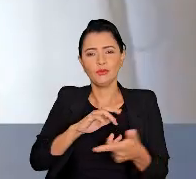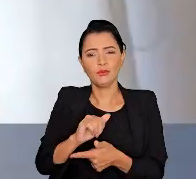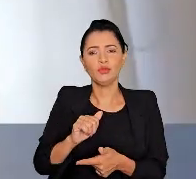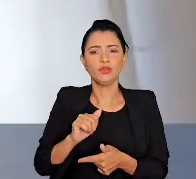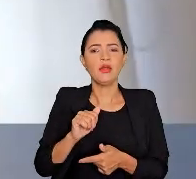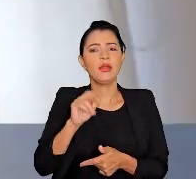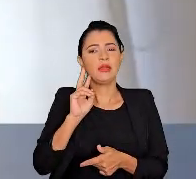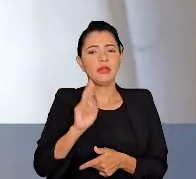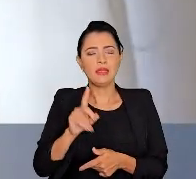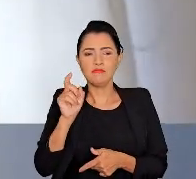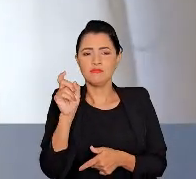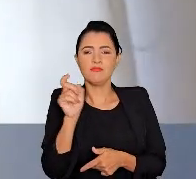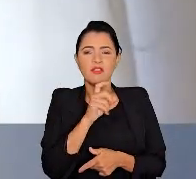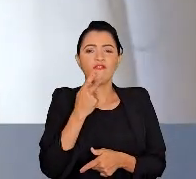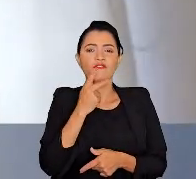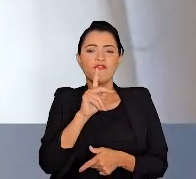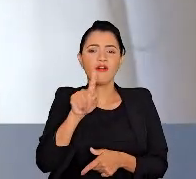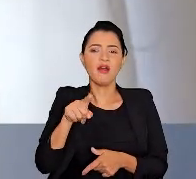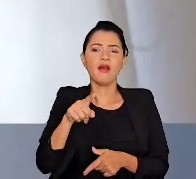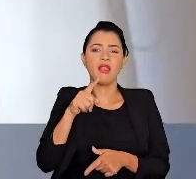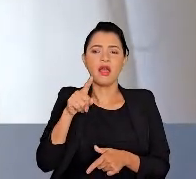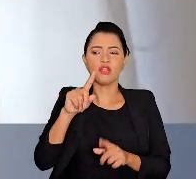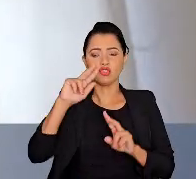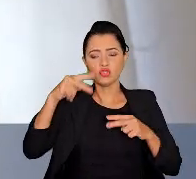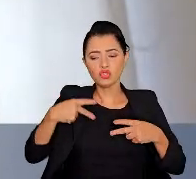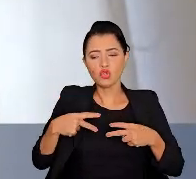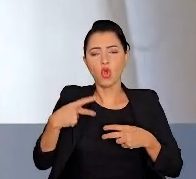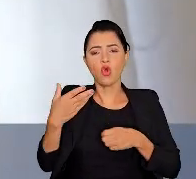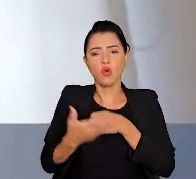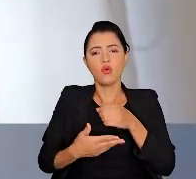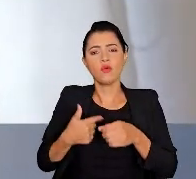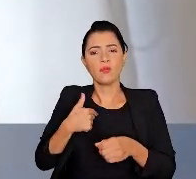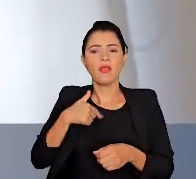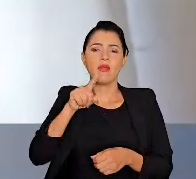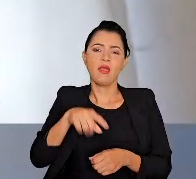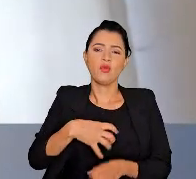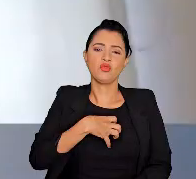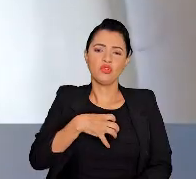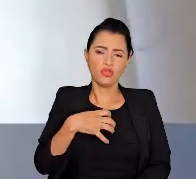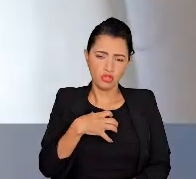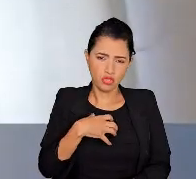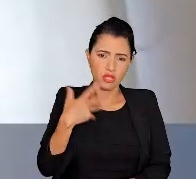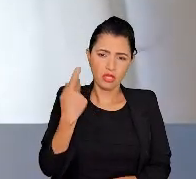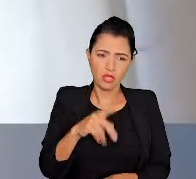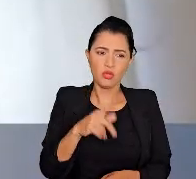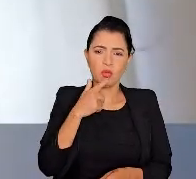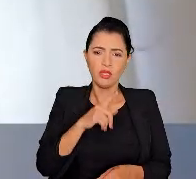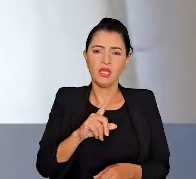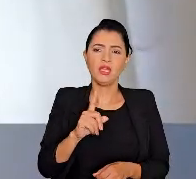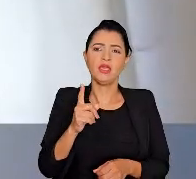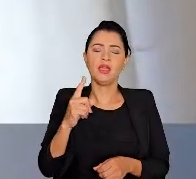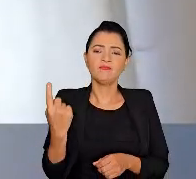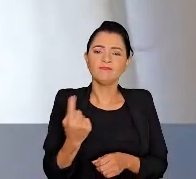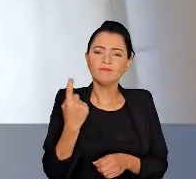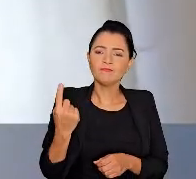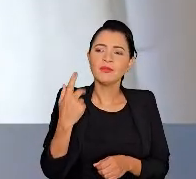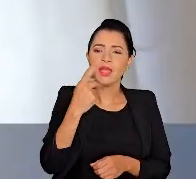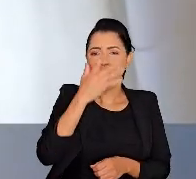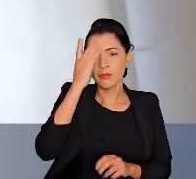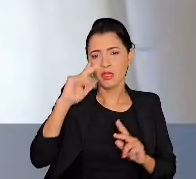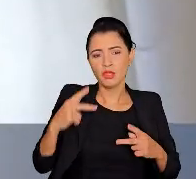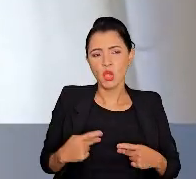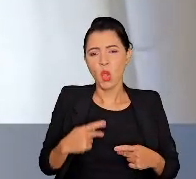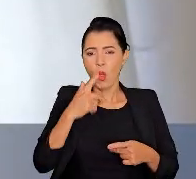tudo exclusivamente a partir de si próprio, esse é o modo que inferioriza o ser humano e que o